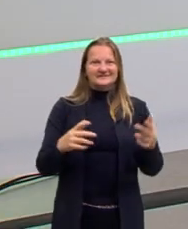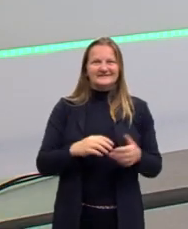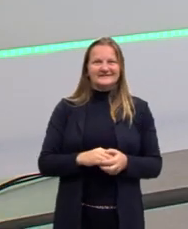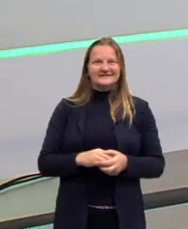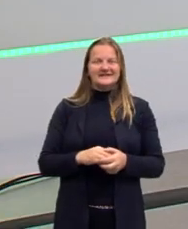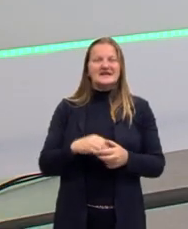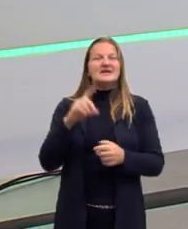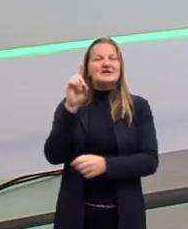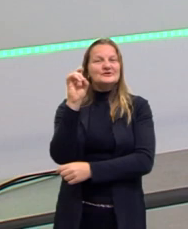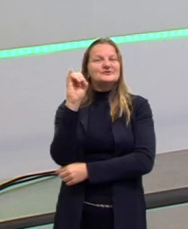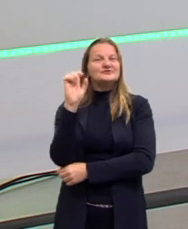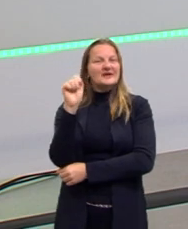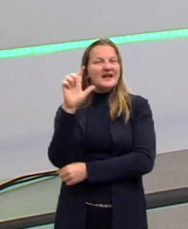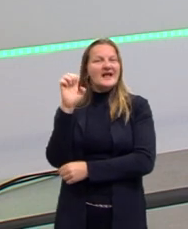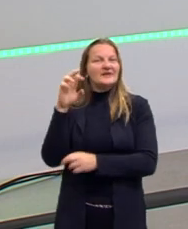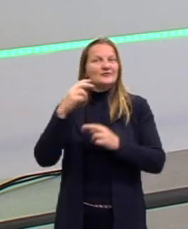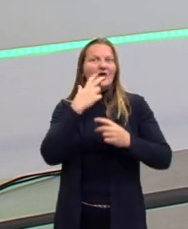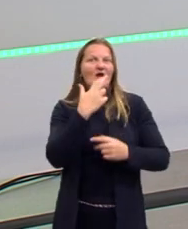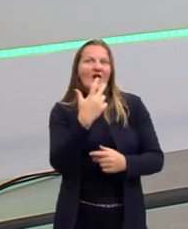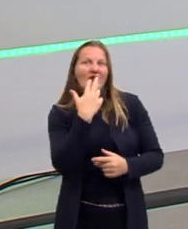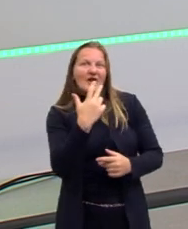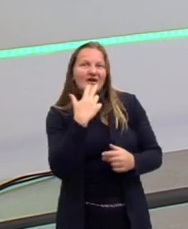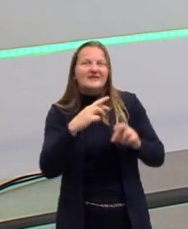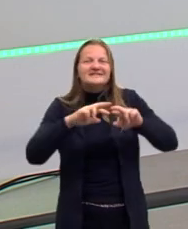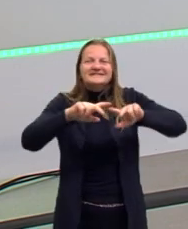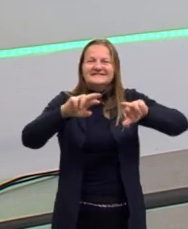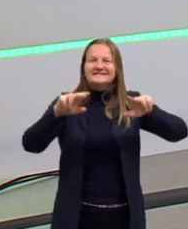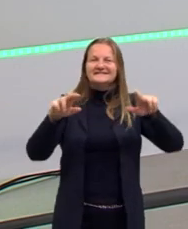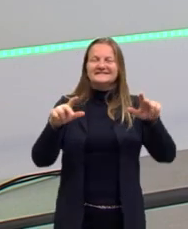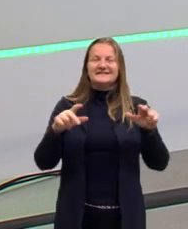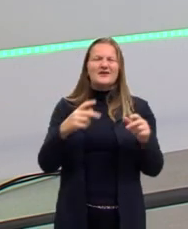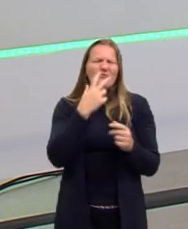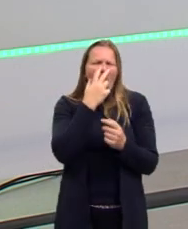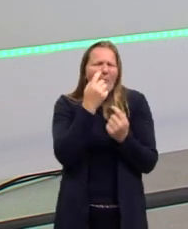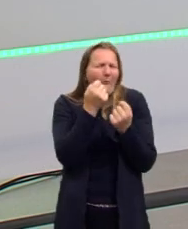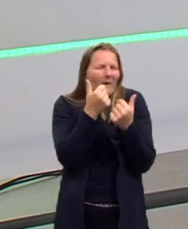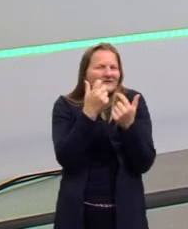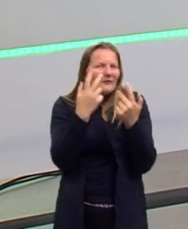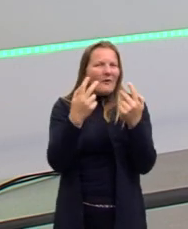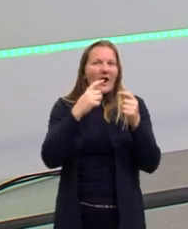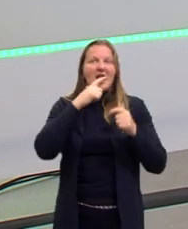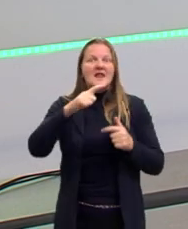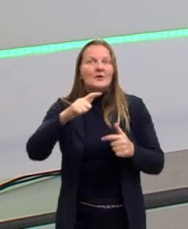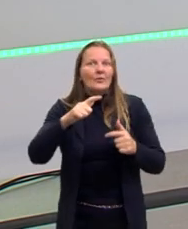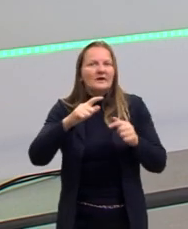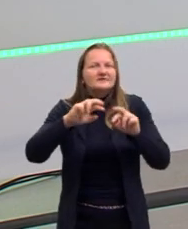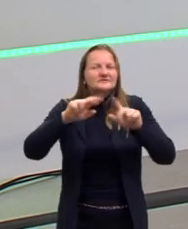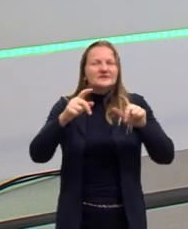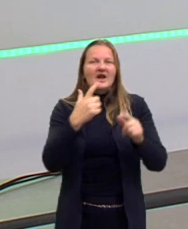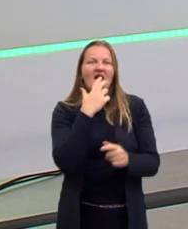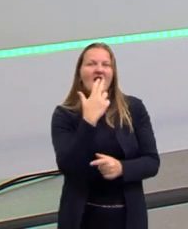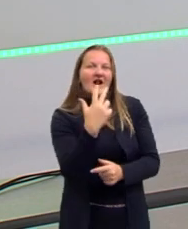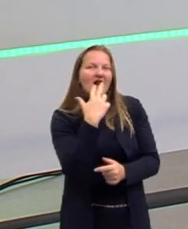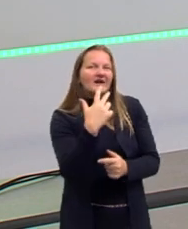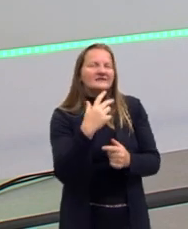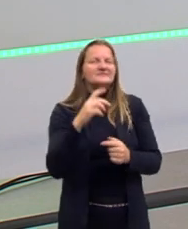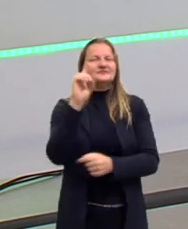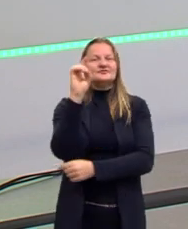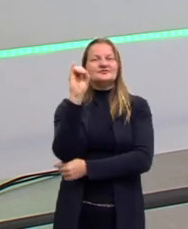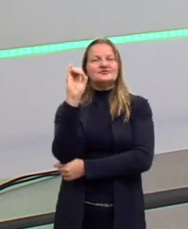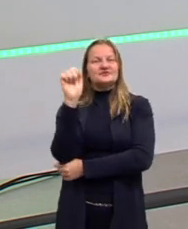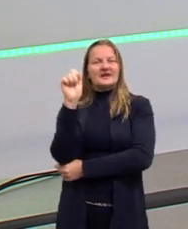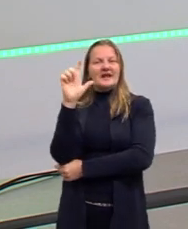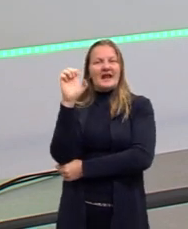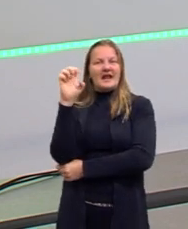dialetos diferentes é quase como se a gente línguas diferentes dentro do nosso português tá porque